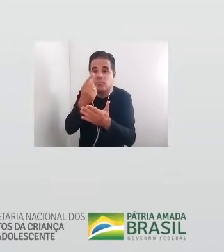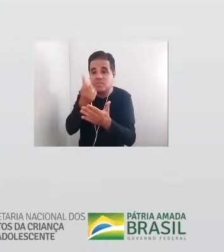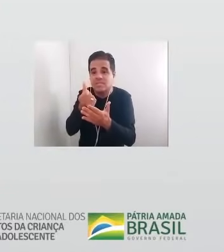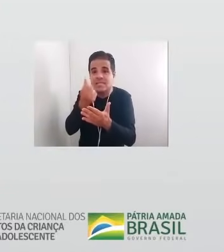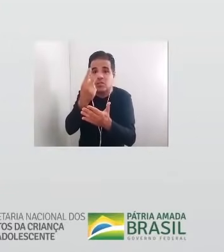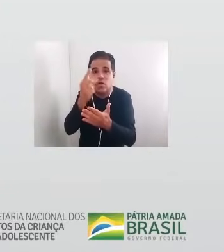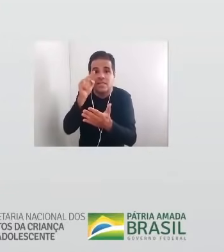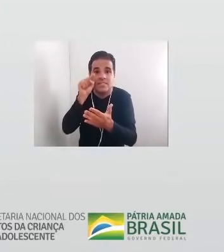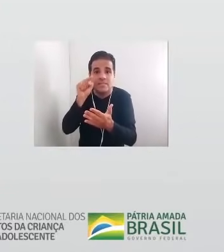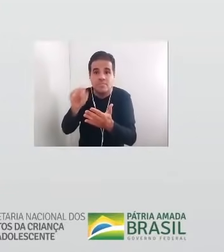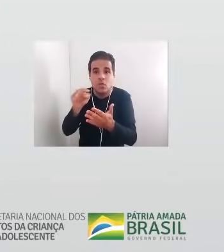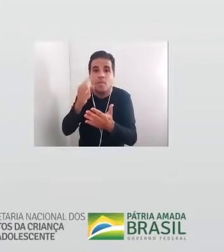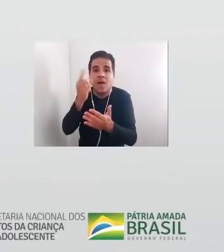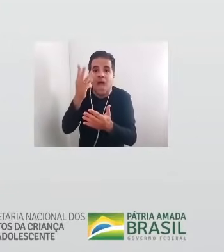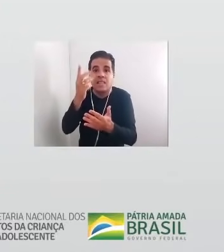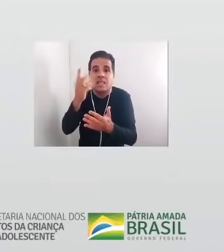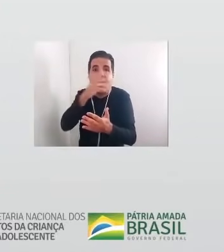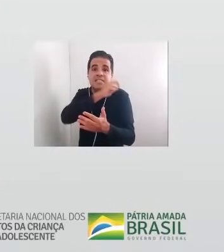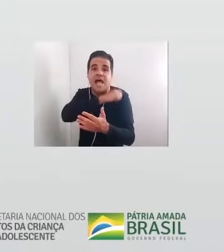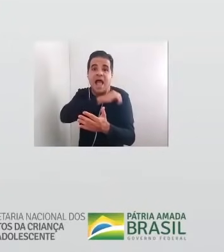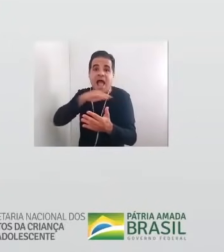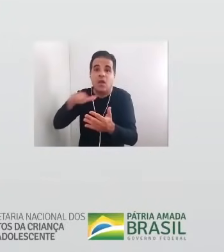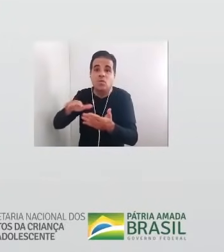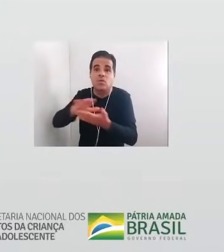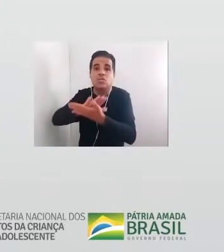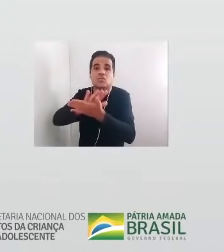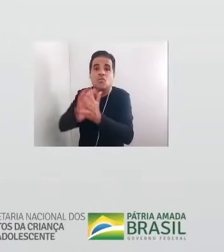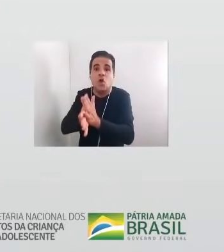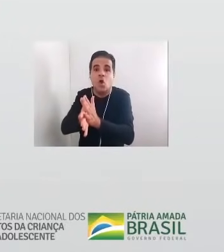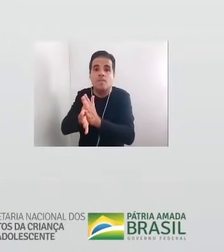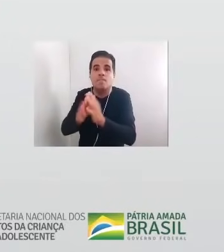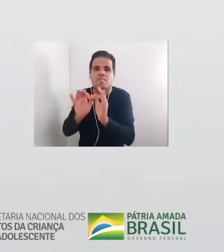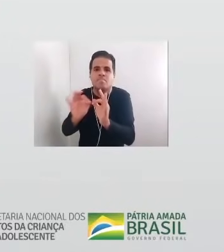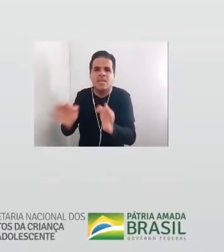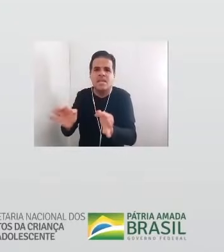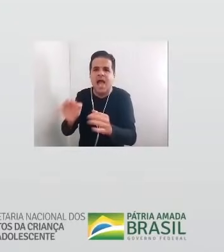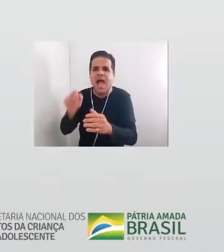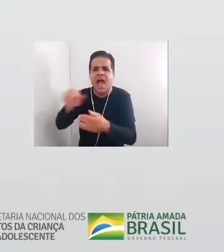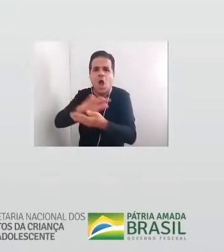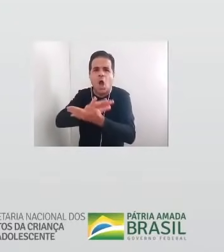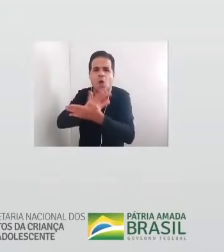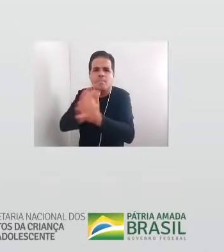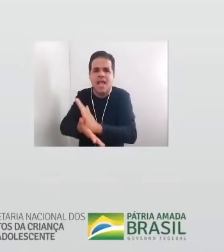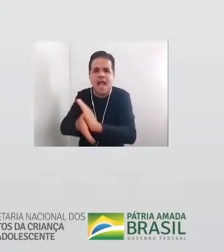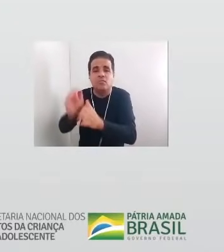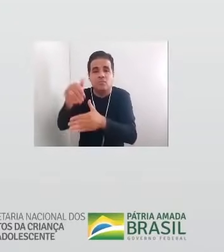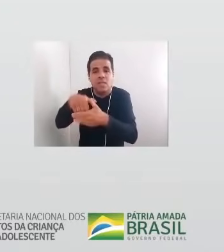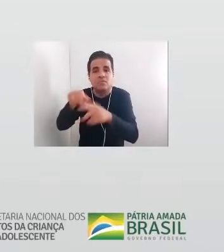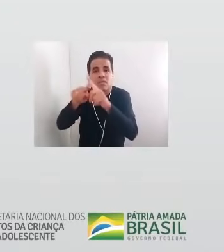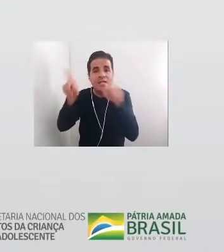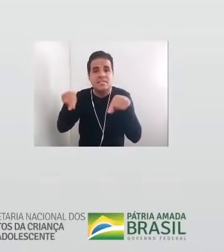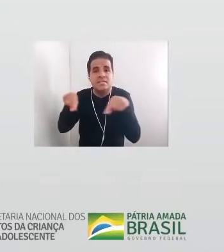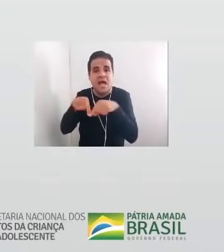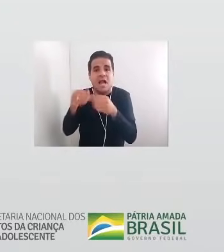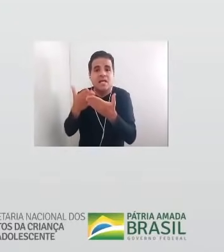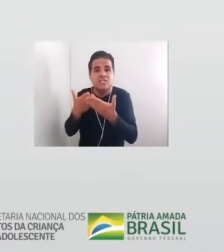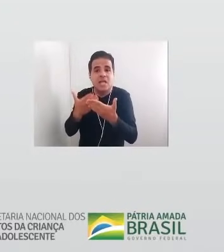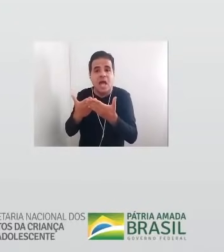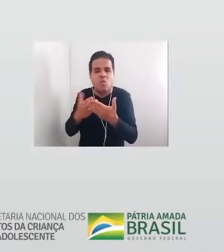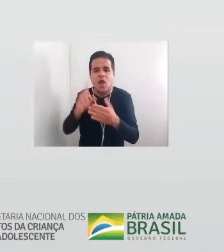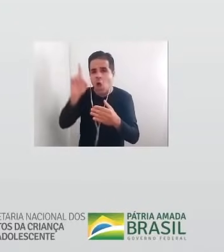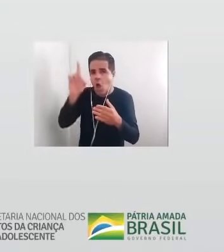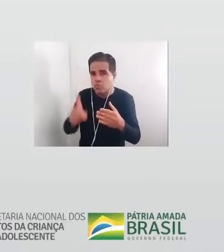R$162 mil para 13 alunos que foram humilhados em sala de aula. Os pais também devem fazer isso, e isso não é apenas um direito dos pais que